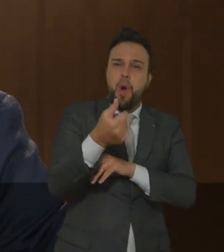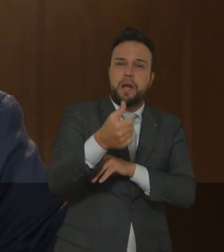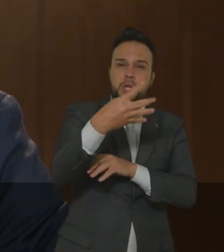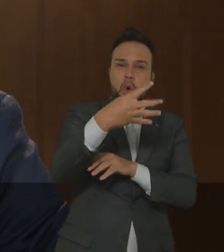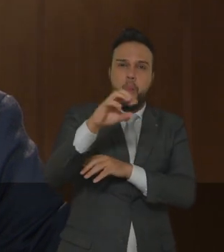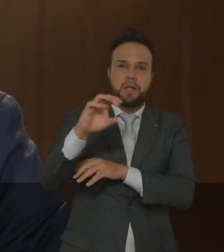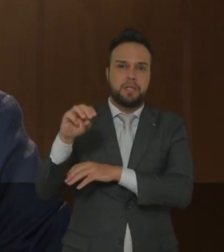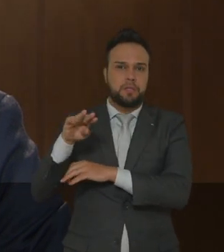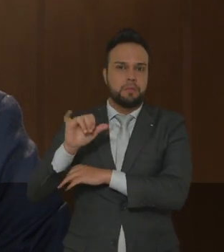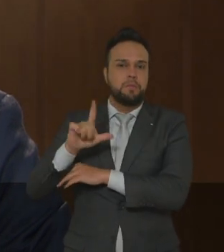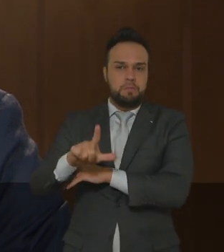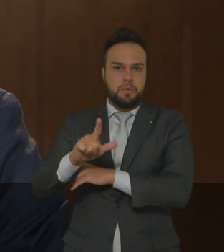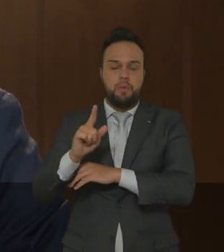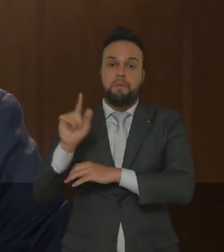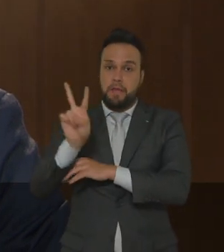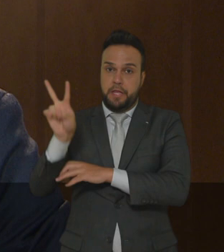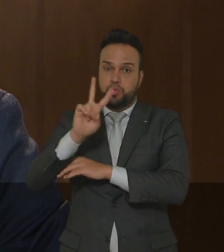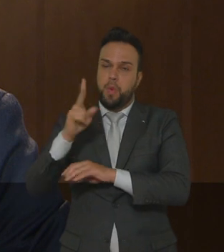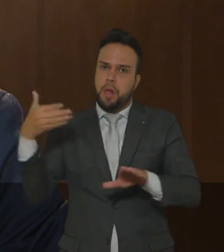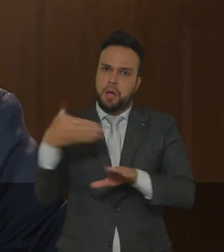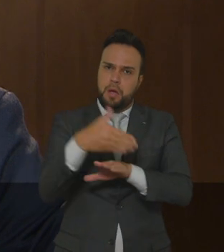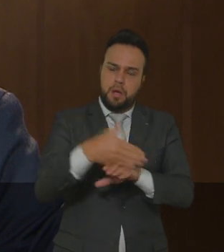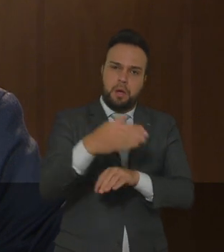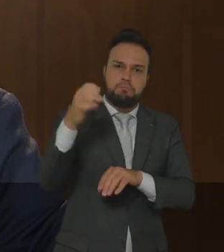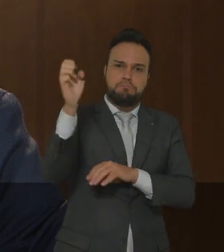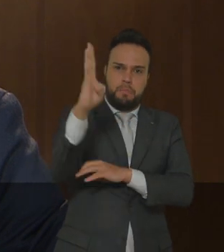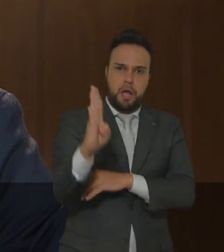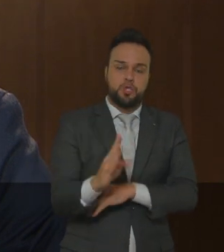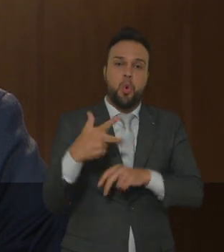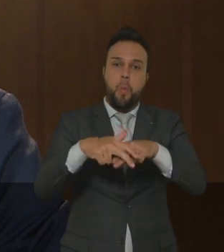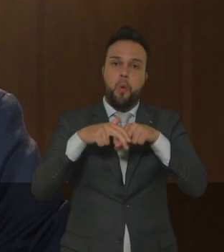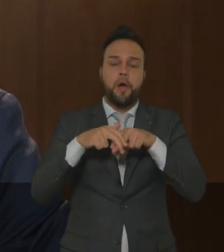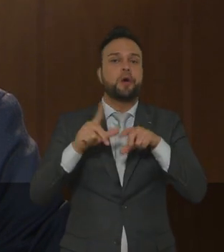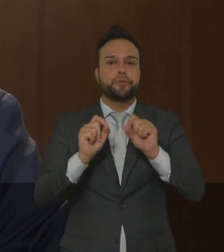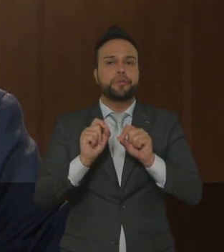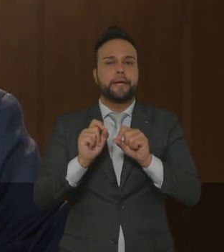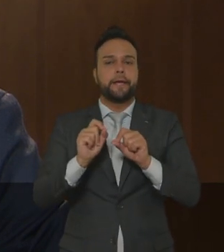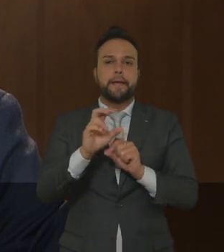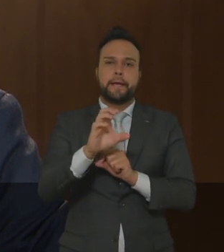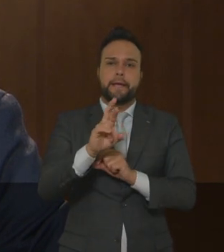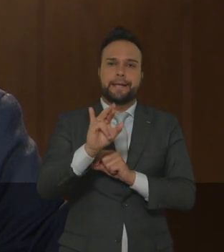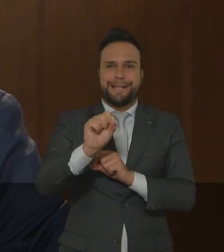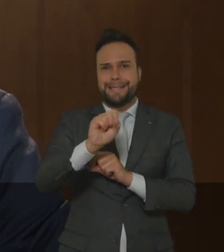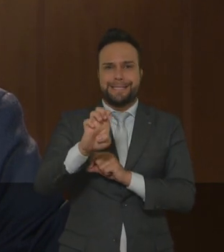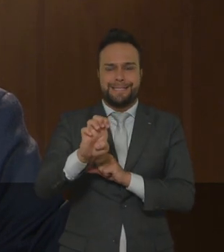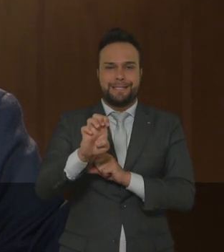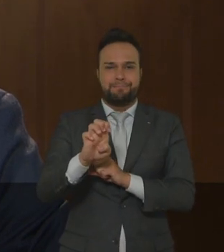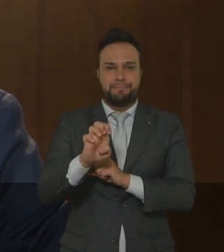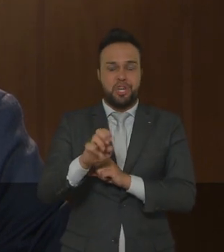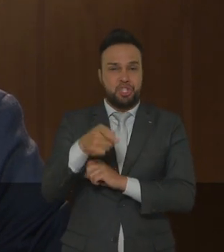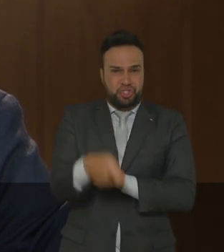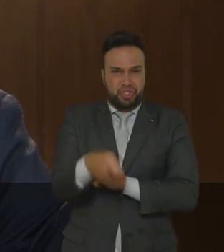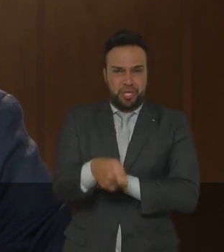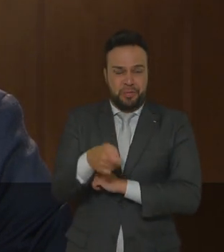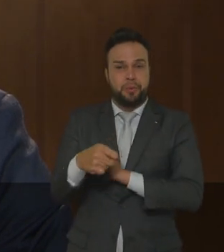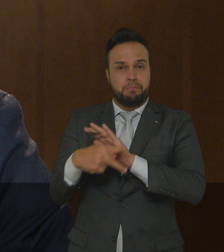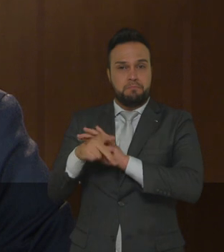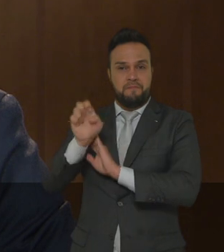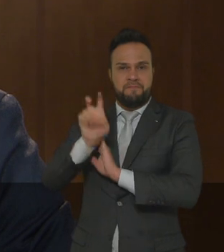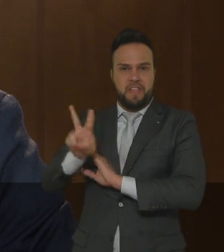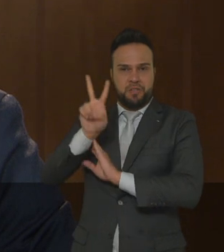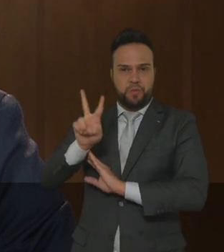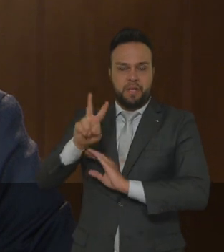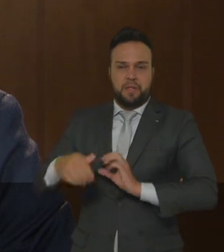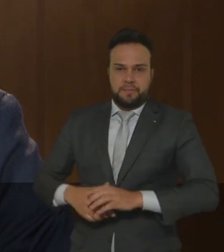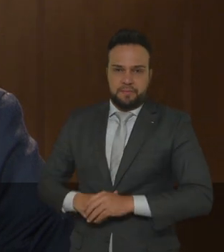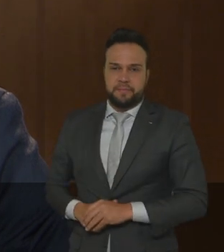quase 400.000 venezuelanos deslocadas devido à grave crise política e econômica gerada pela ditadura